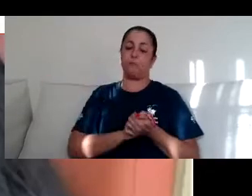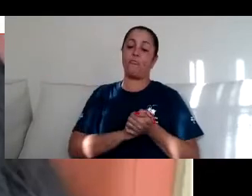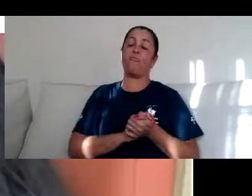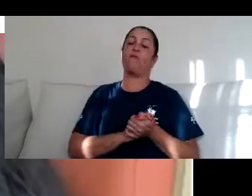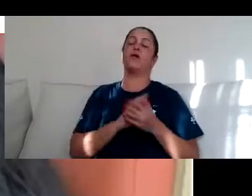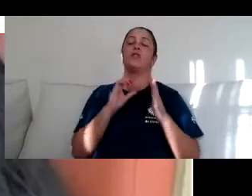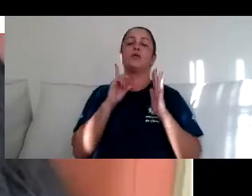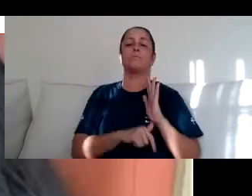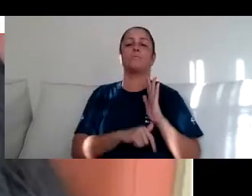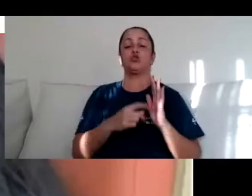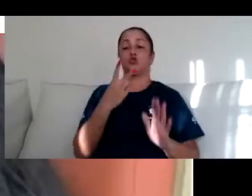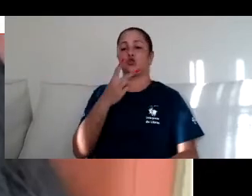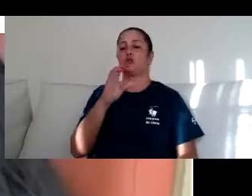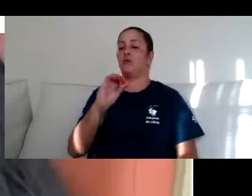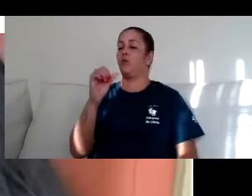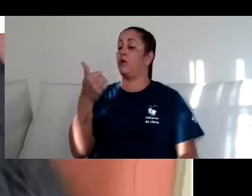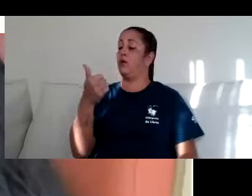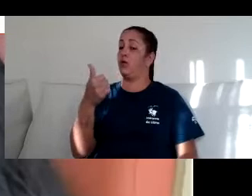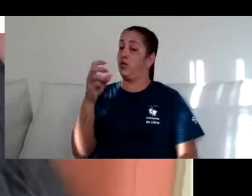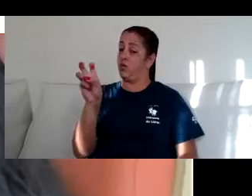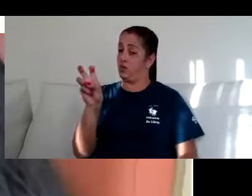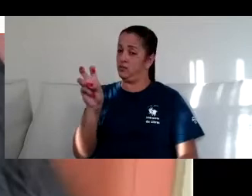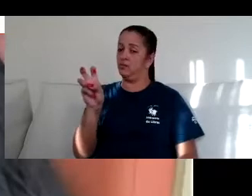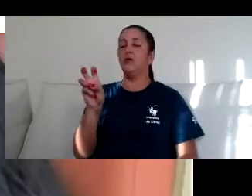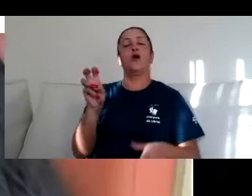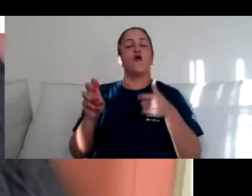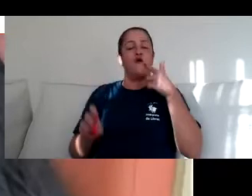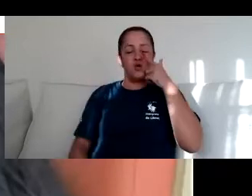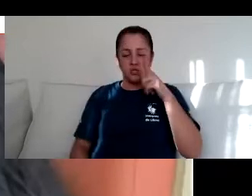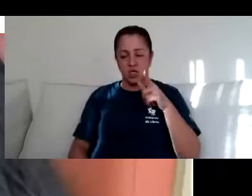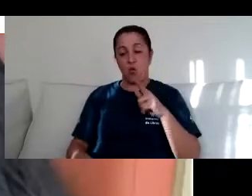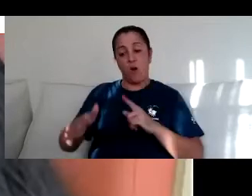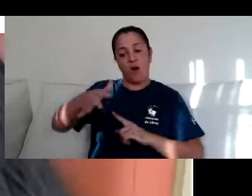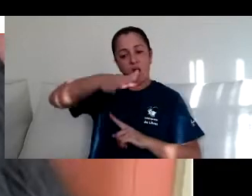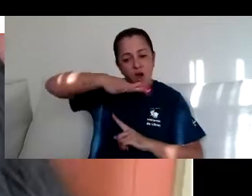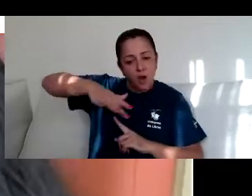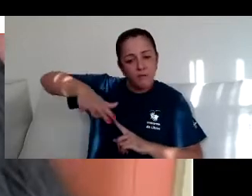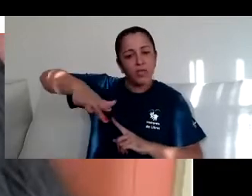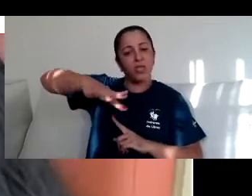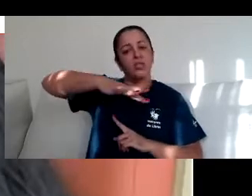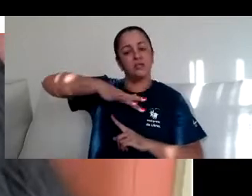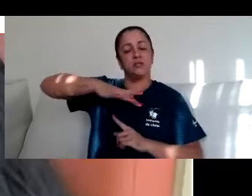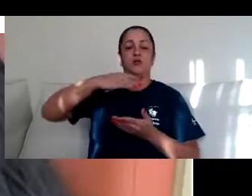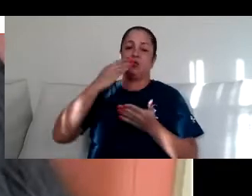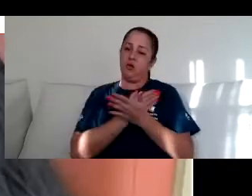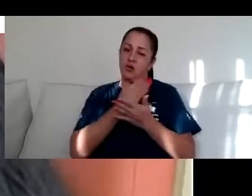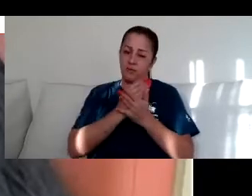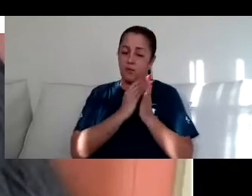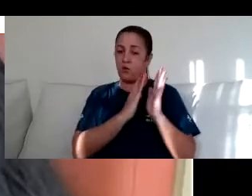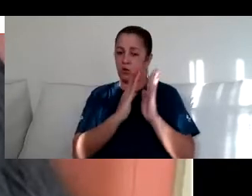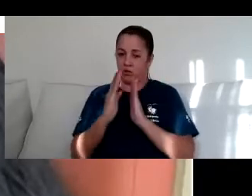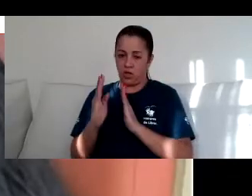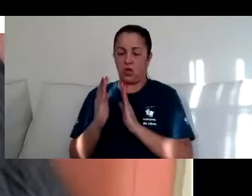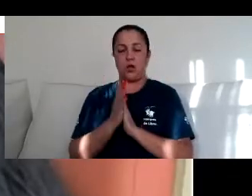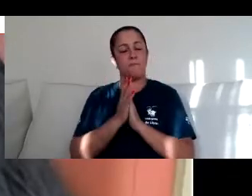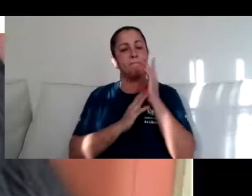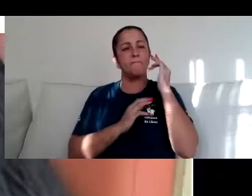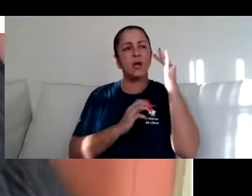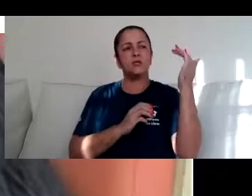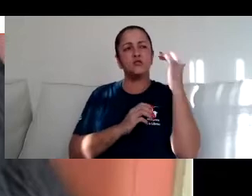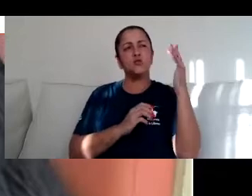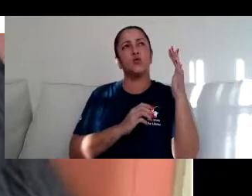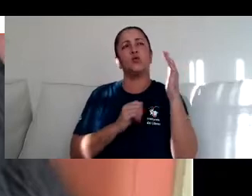com muita luta a ambientação da nossa biblioteca. Pensamos juntos com os artistas e